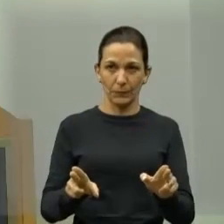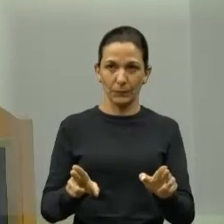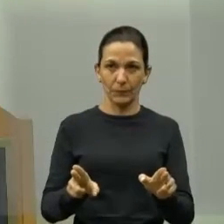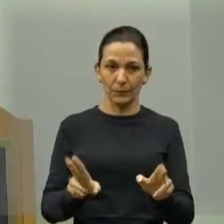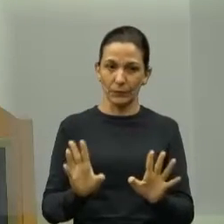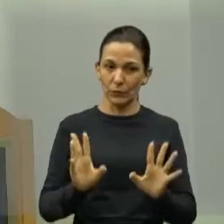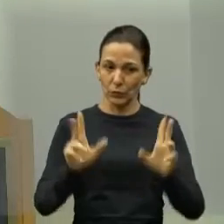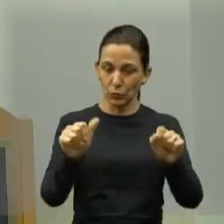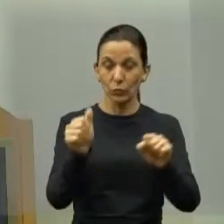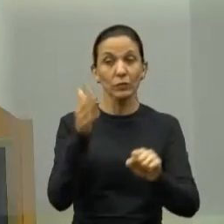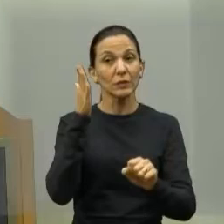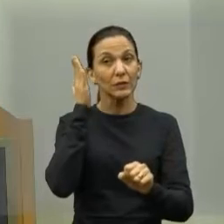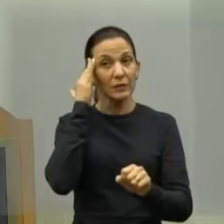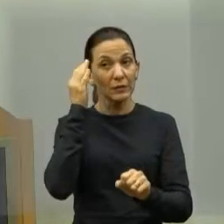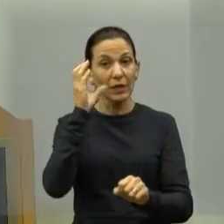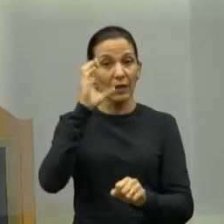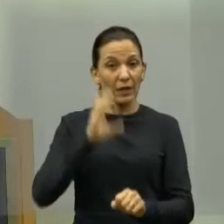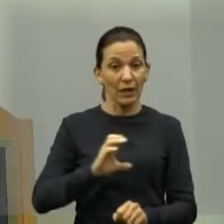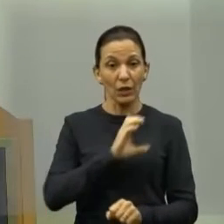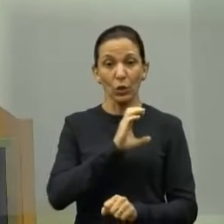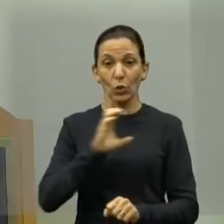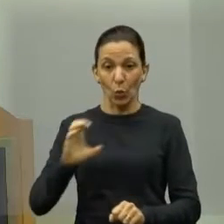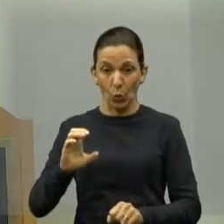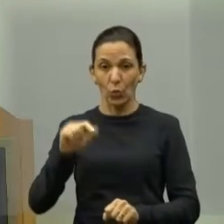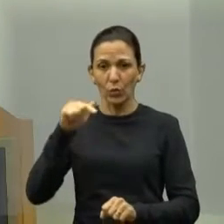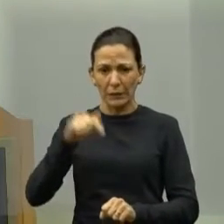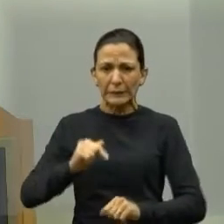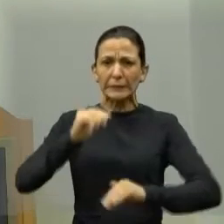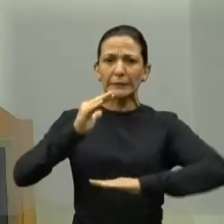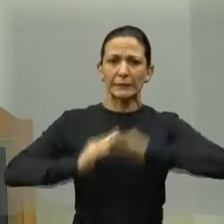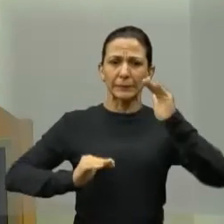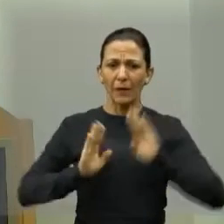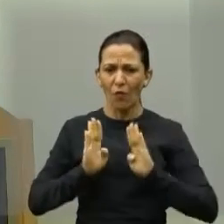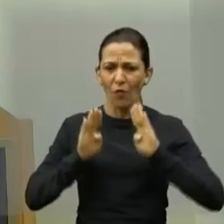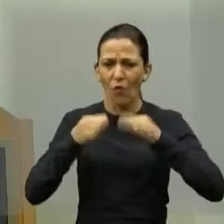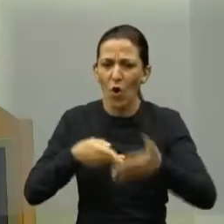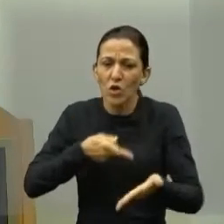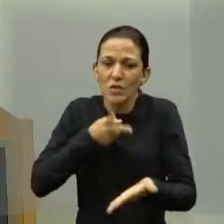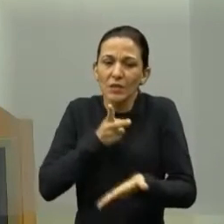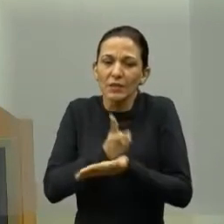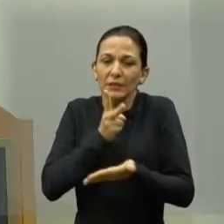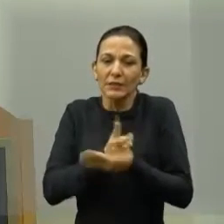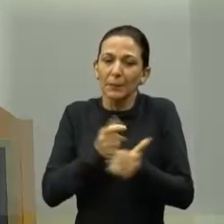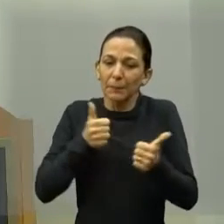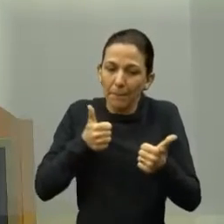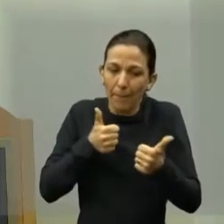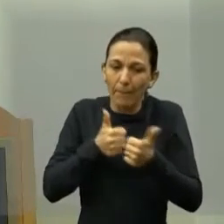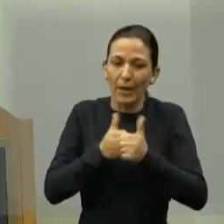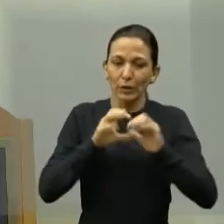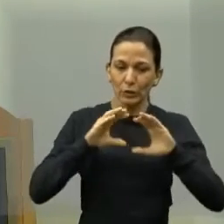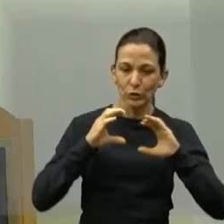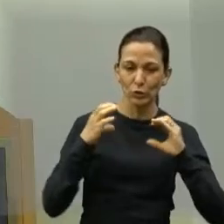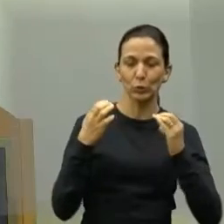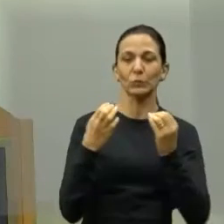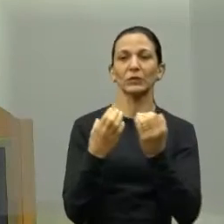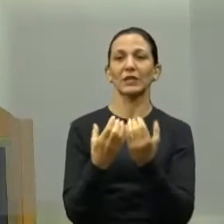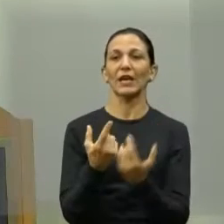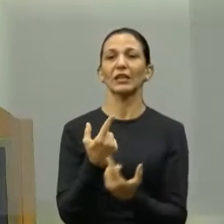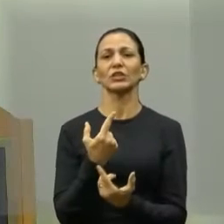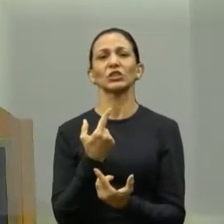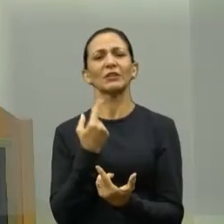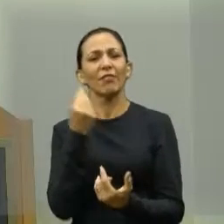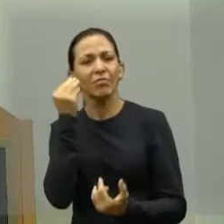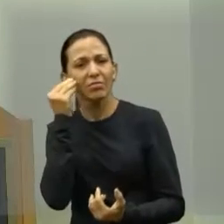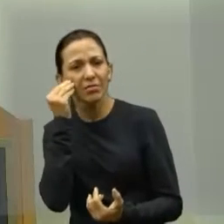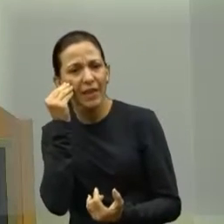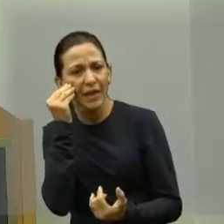todos sabem, sou católico apostólico romano, praticante, e procuro estar sempre o mais próximo possível das comunidades e das igrejas